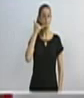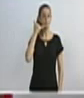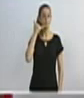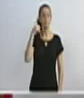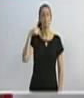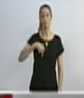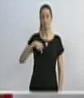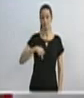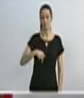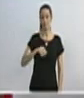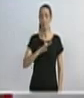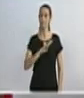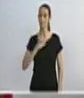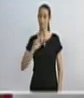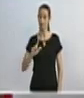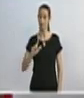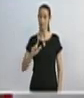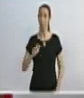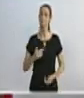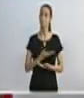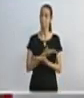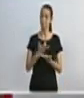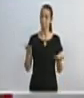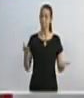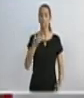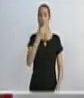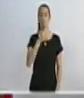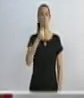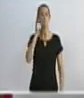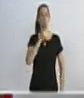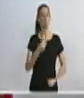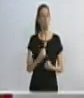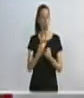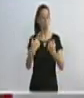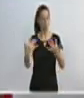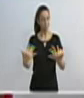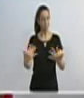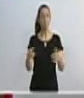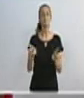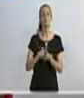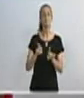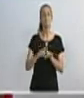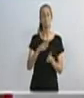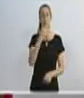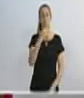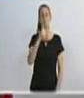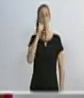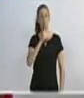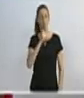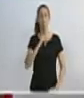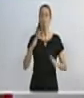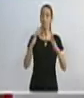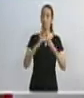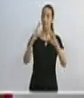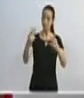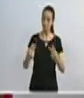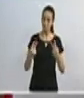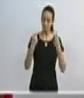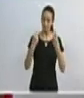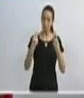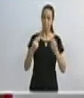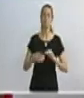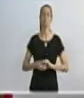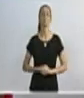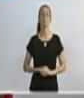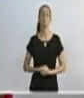móvel aqui em Blumenau, os senhores e as senhoras que se fazem presentes no plenário, os senhores e a senhora que nos acompanham em seus lares. A